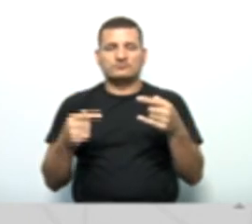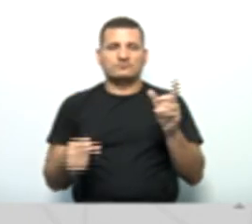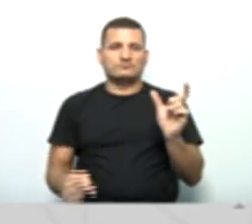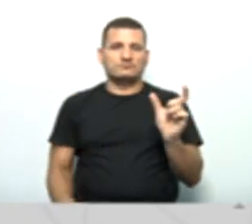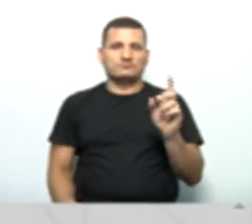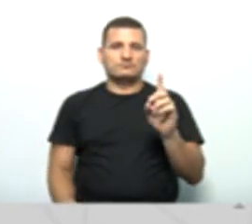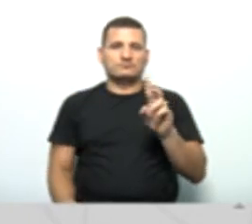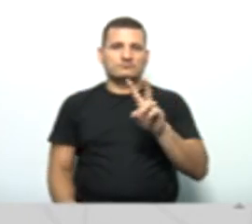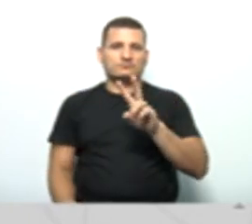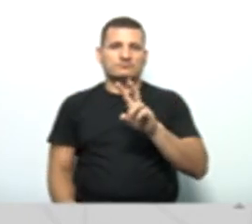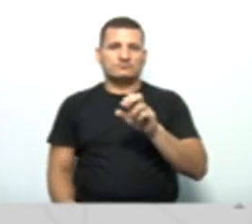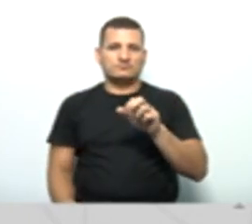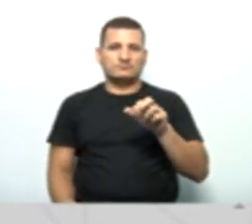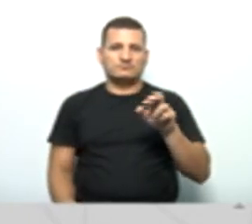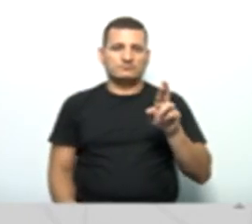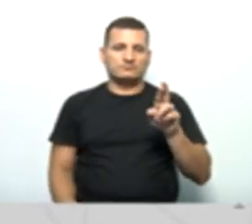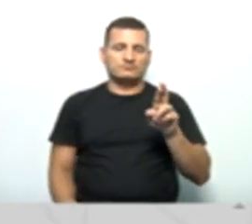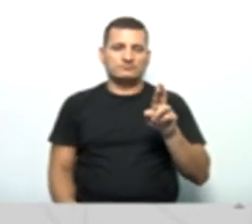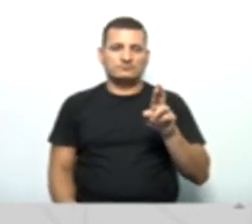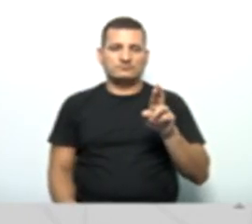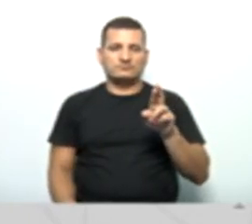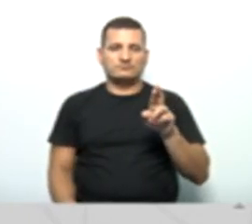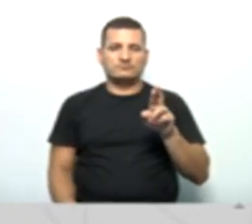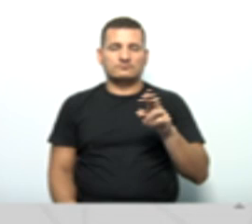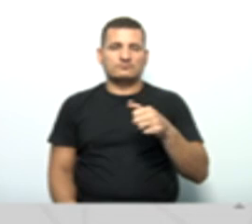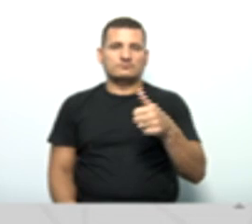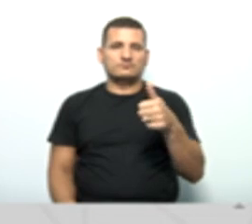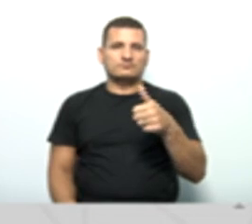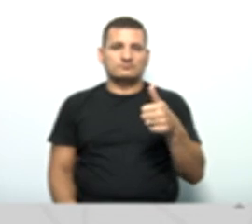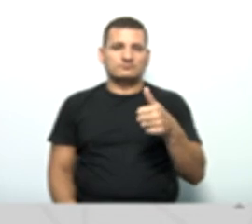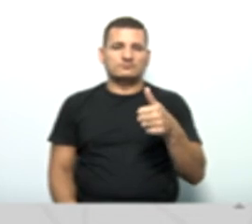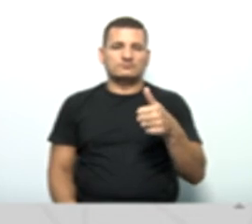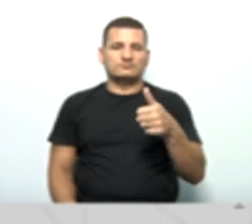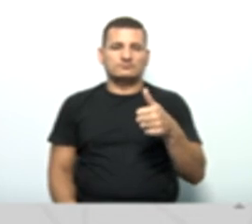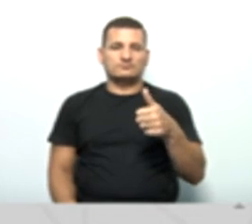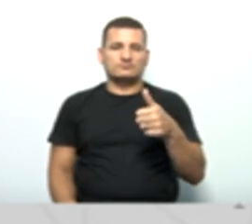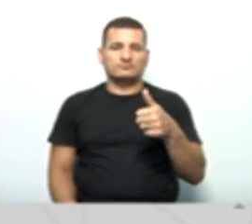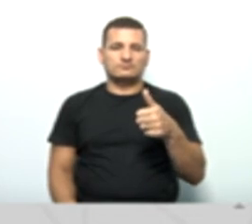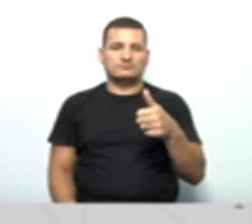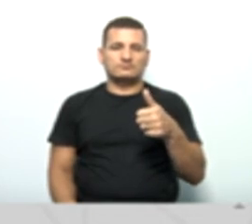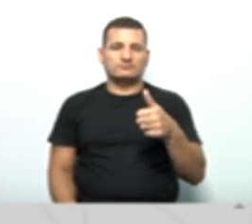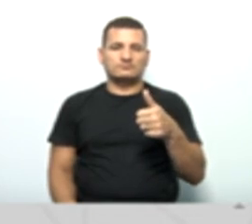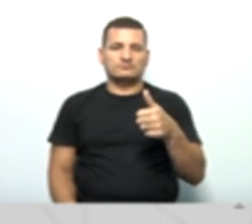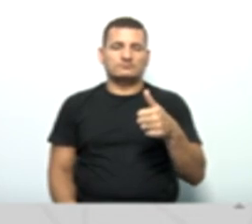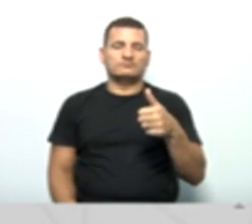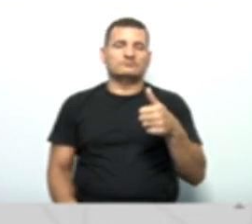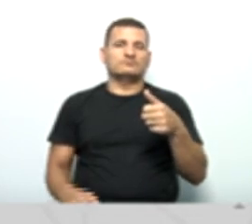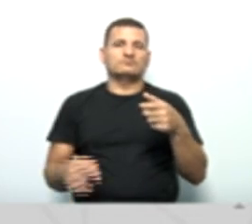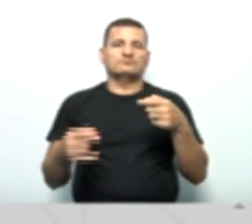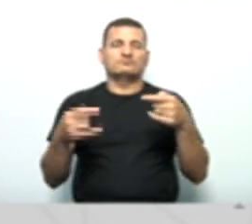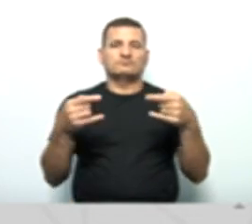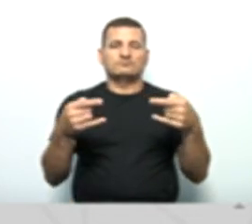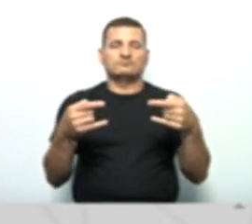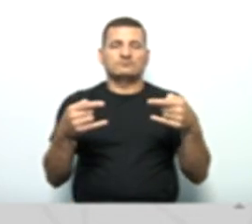vou dizer o primeiro colchete, eu vou dizer qual é a posição que eu quero trabalhar